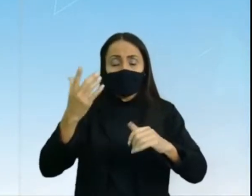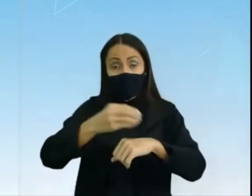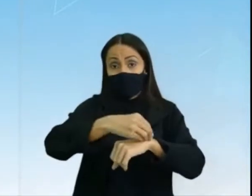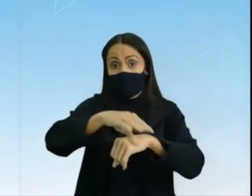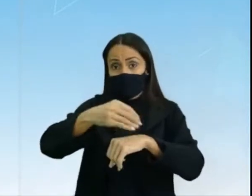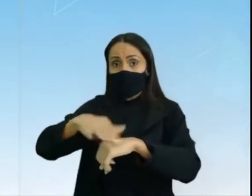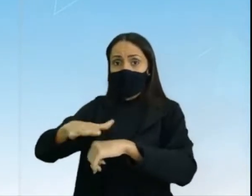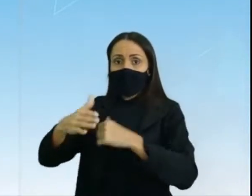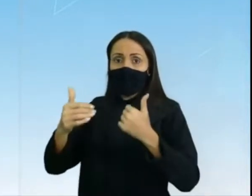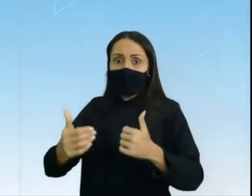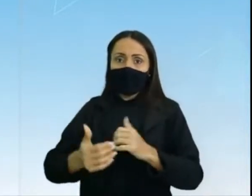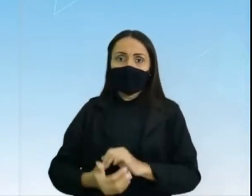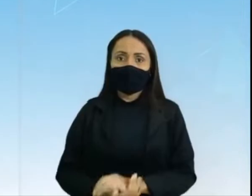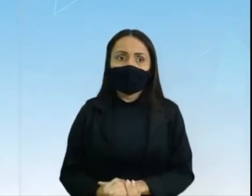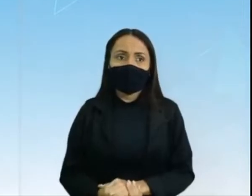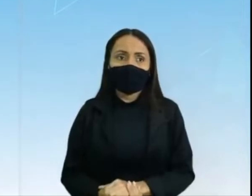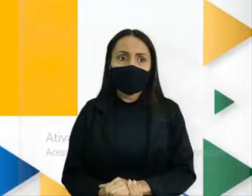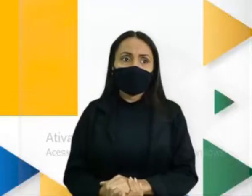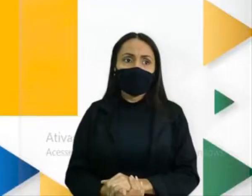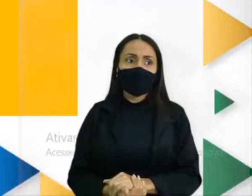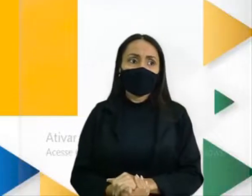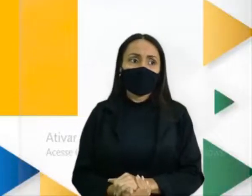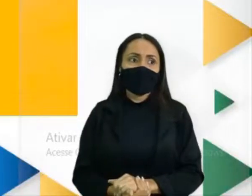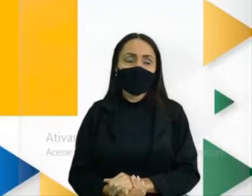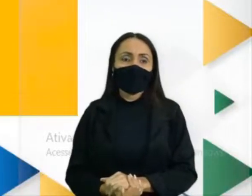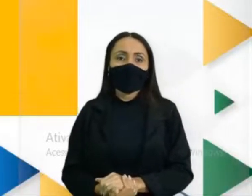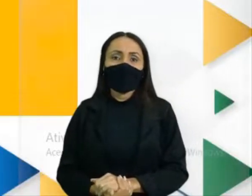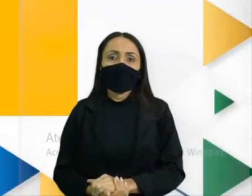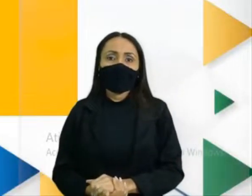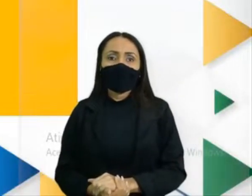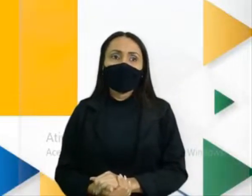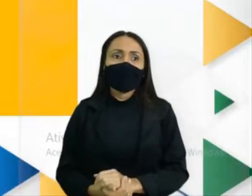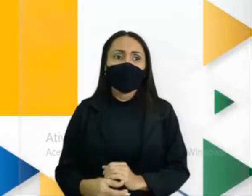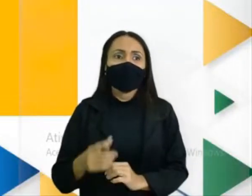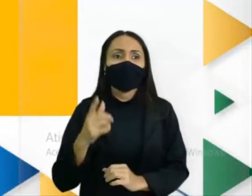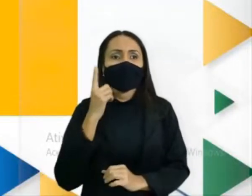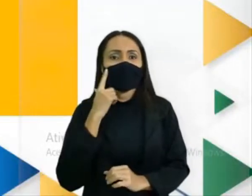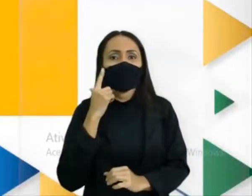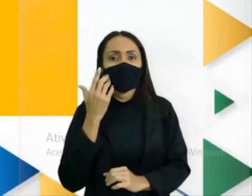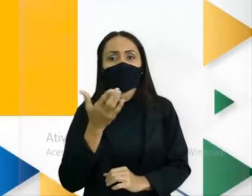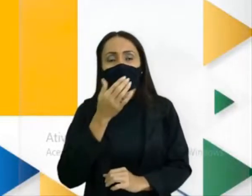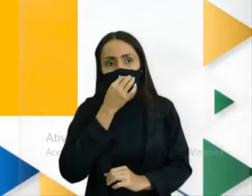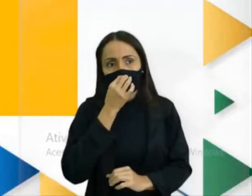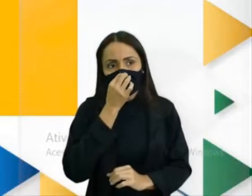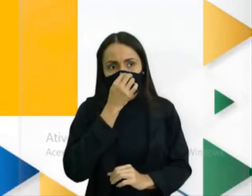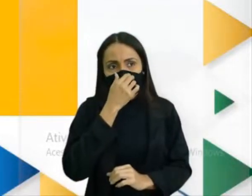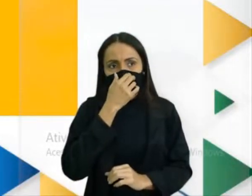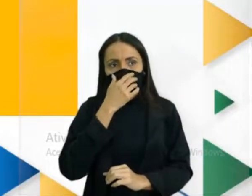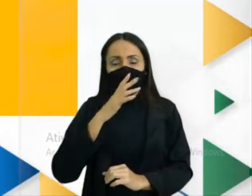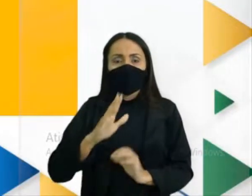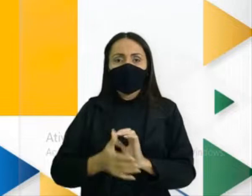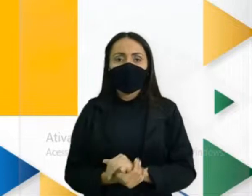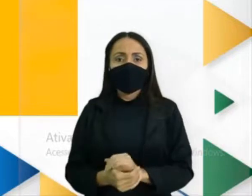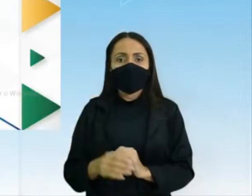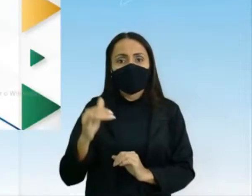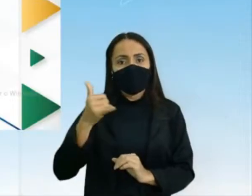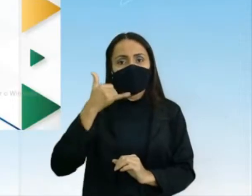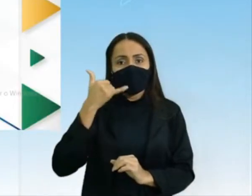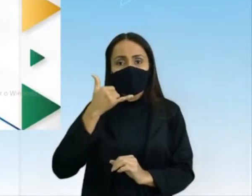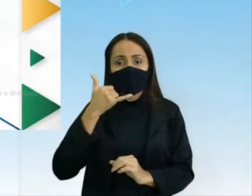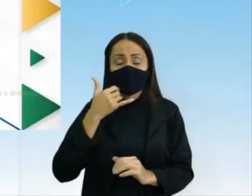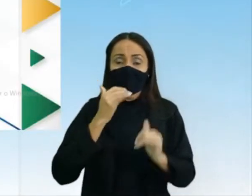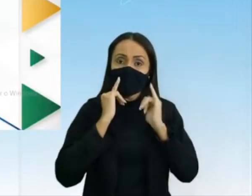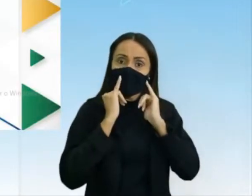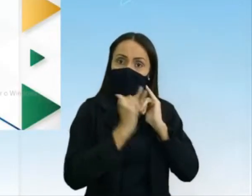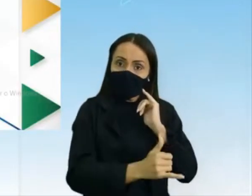uma ideia. Mais uma vez, por favor, mais uma vez, olha aí a campanha, certo? Ligue, denuncie.